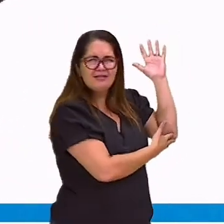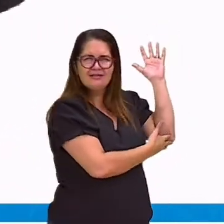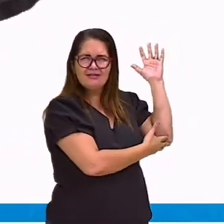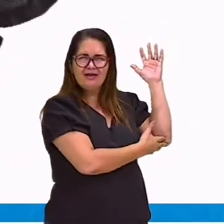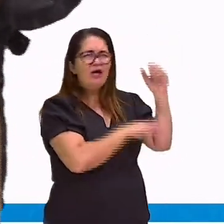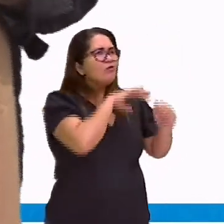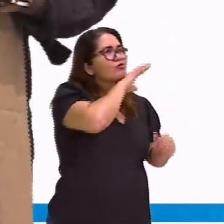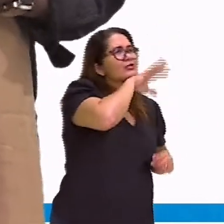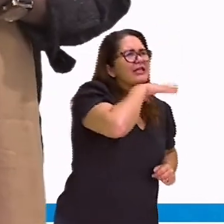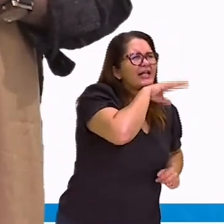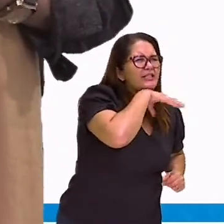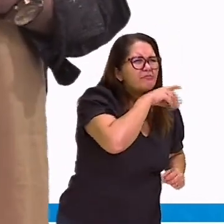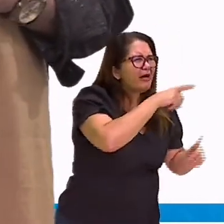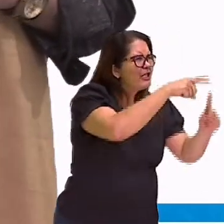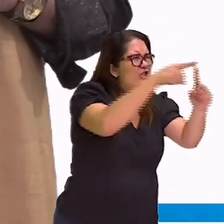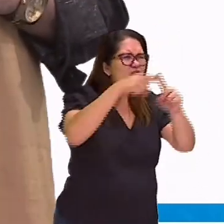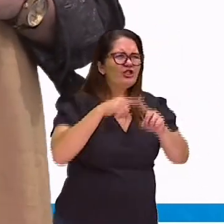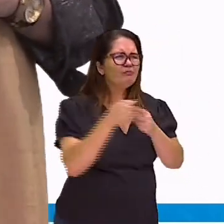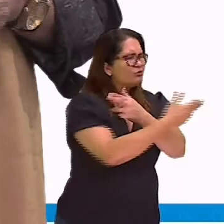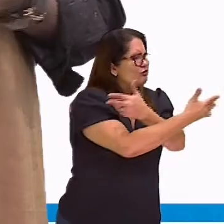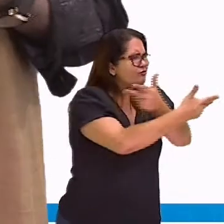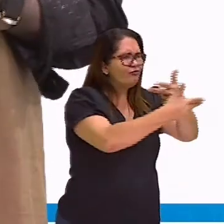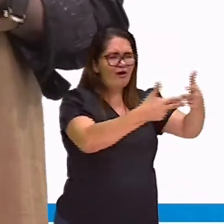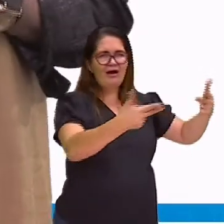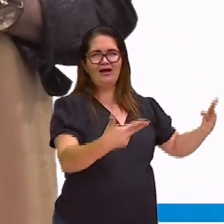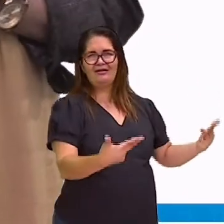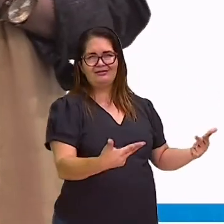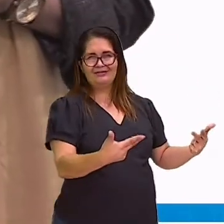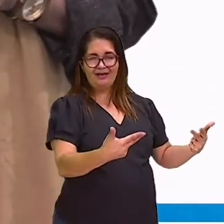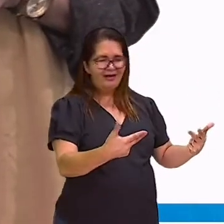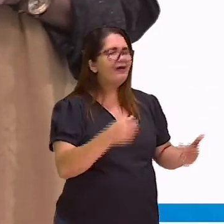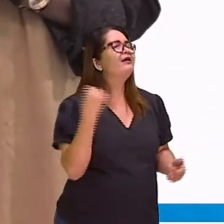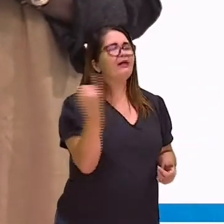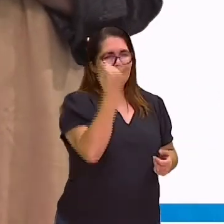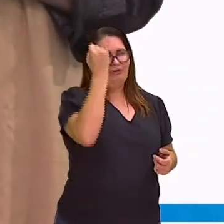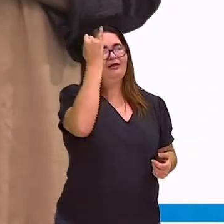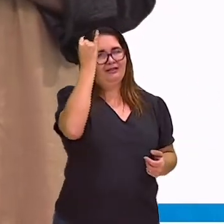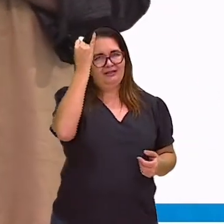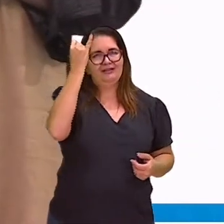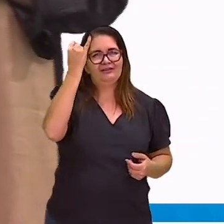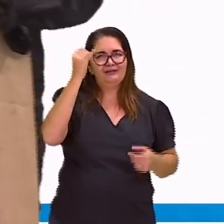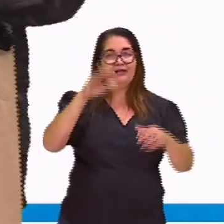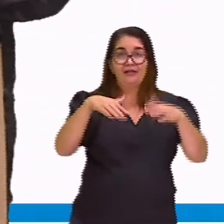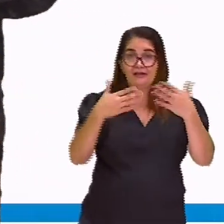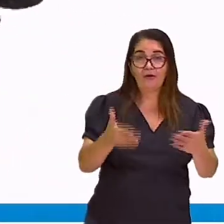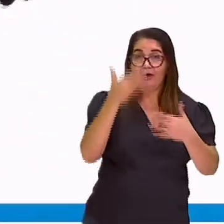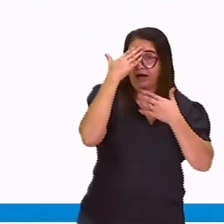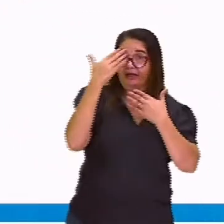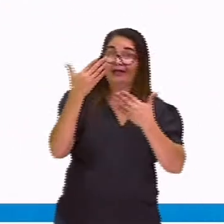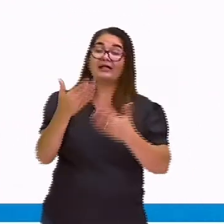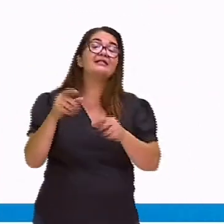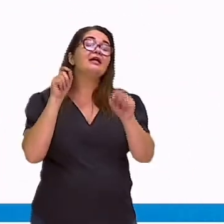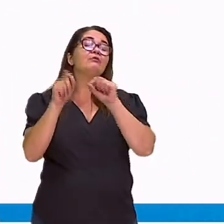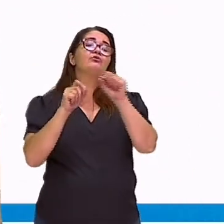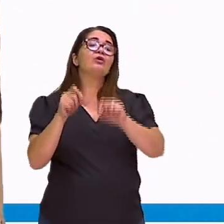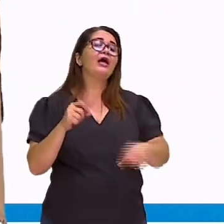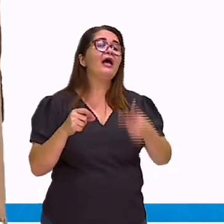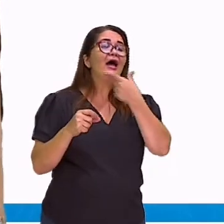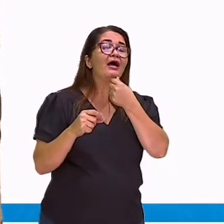pinturas maravilhosas que a gente encontra em museus. E graças à Nassau. E ele fez